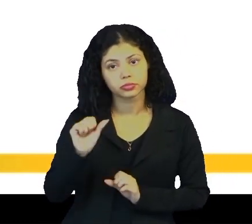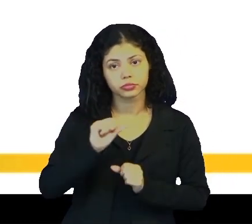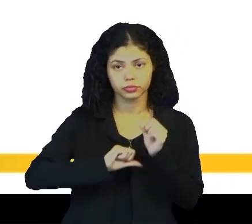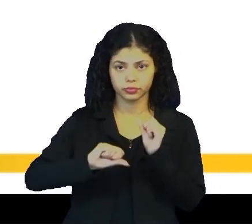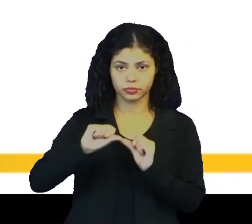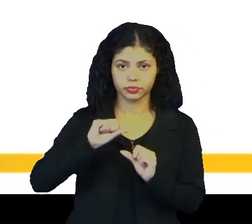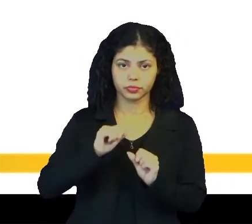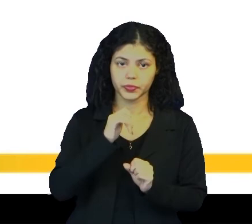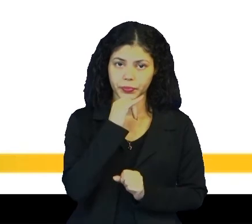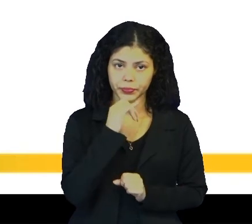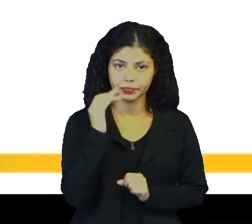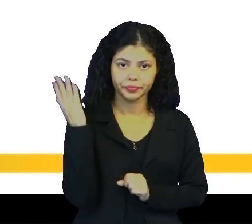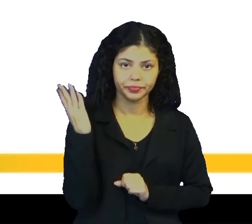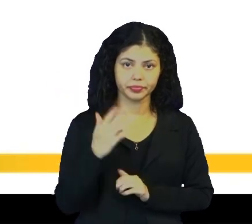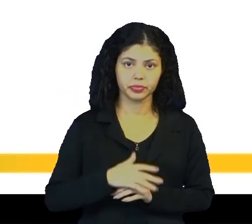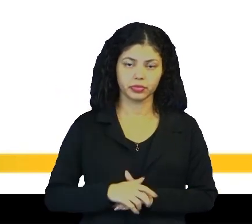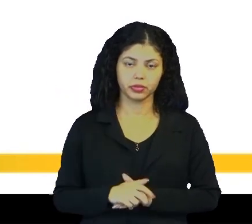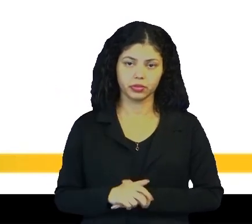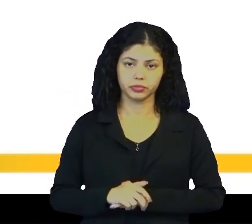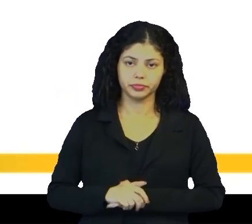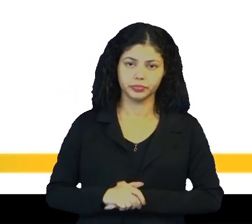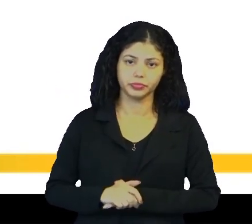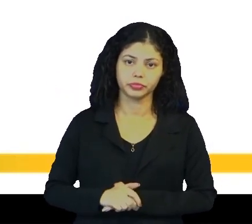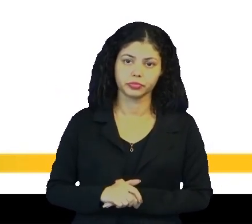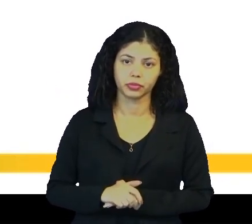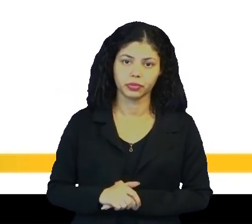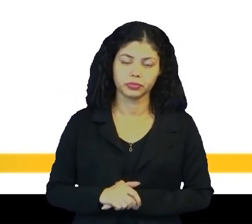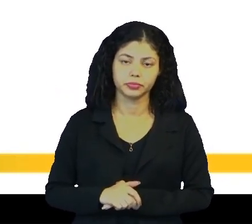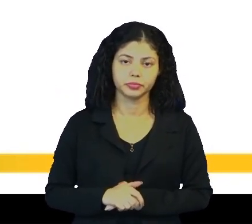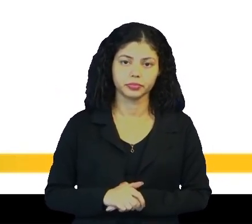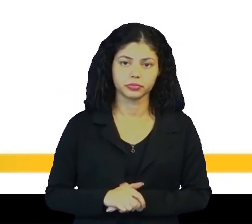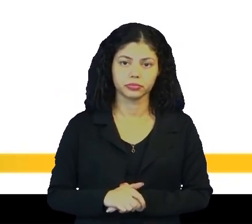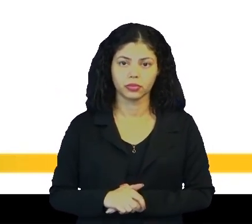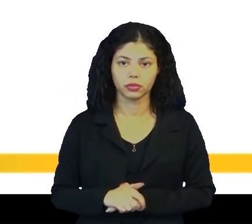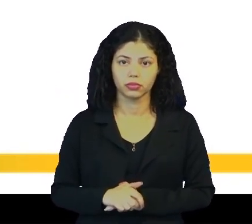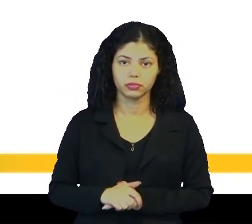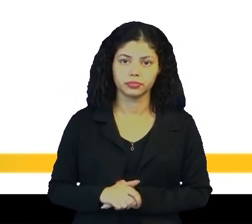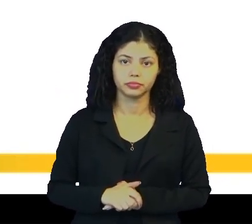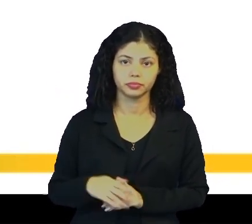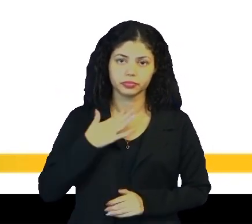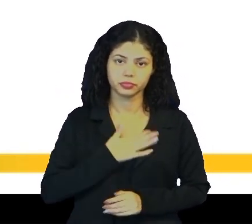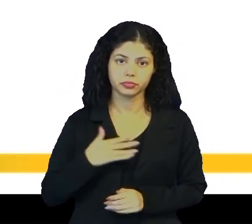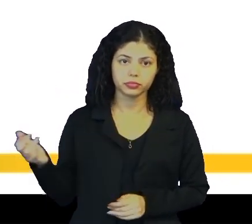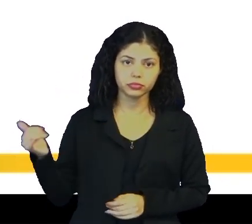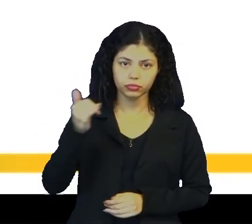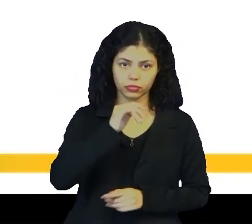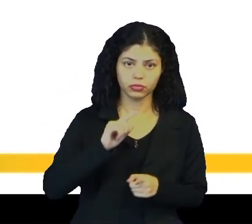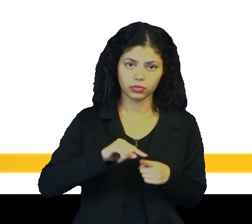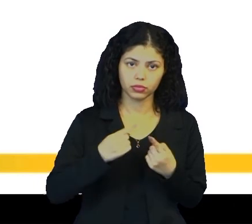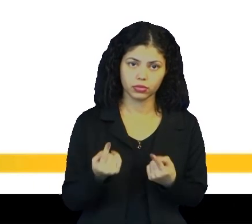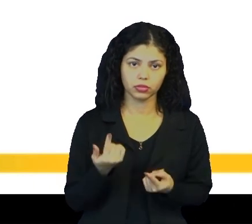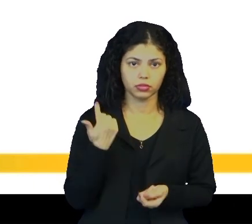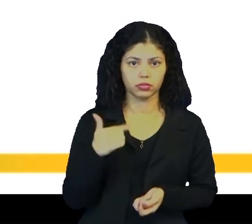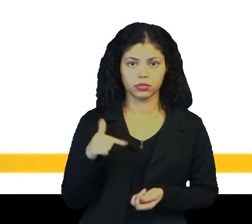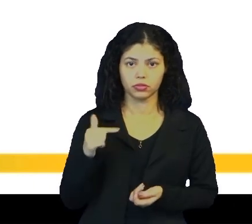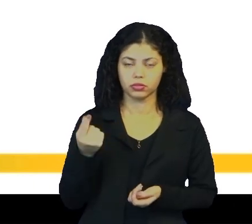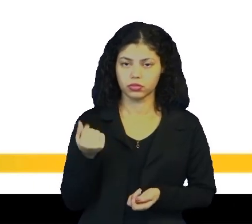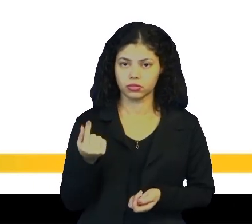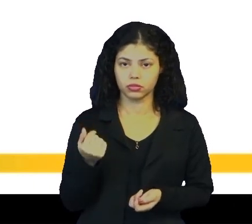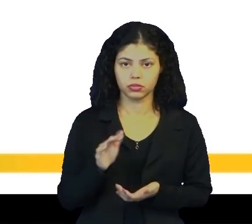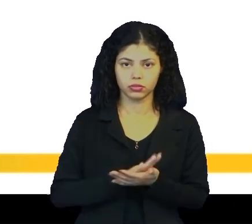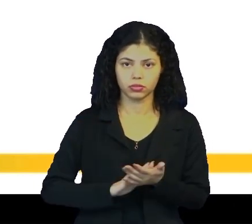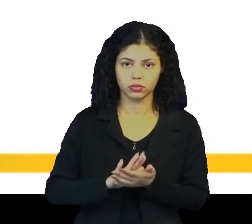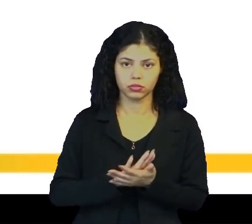opostas. Exemplo, I would like to travel, but I have no money. Eu gostaria de viajar, mas não tenho